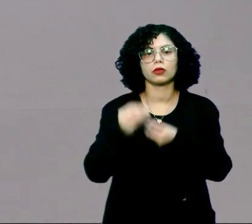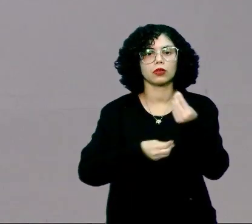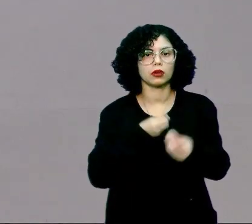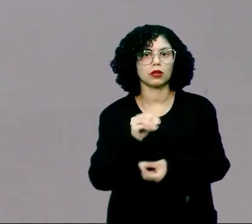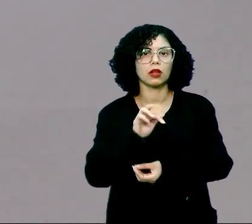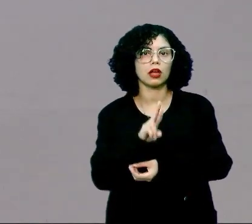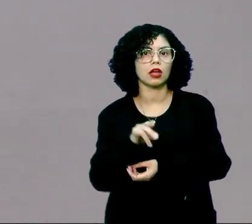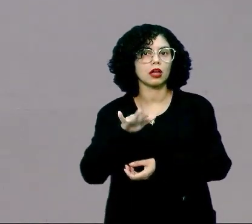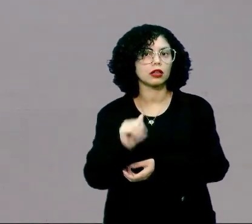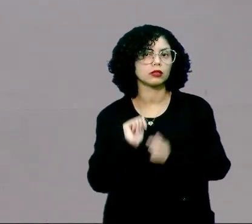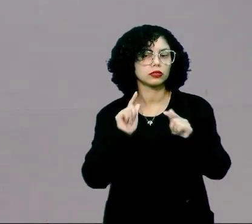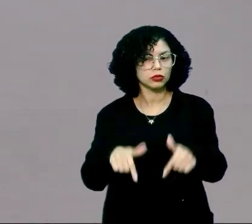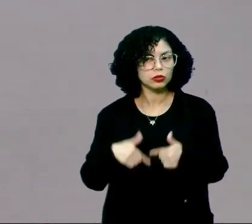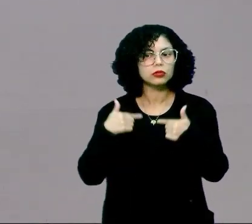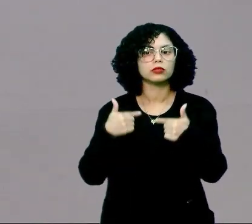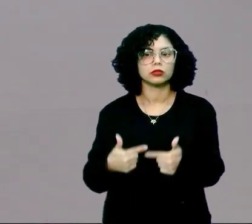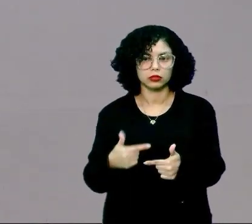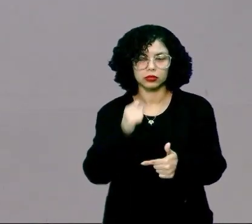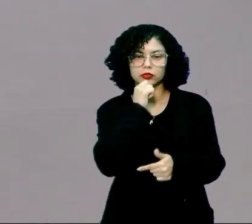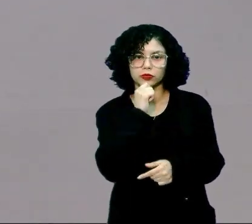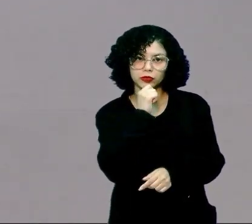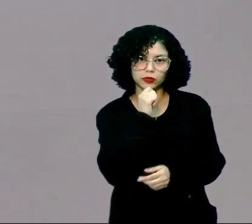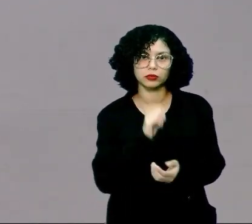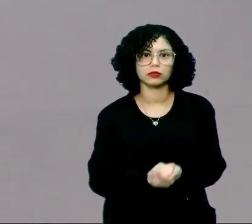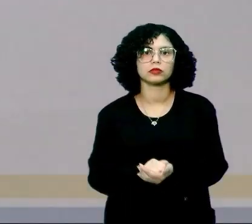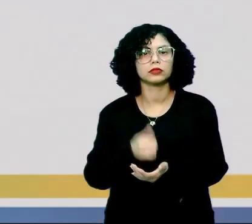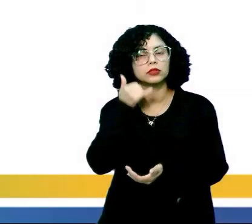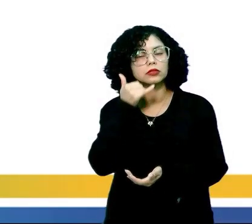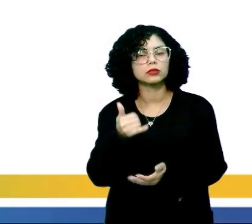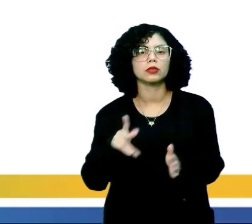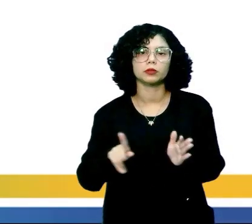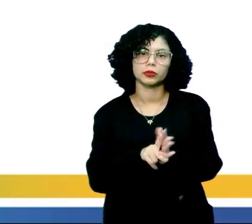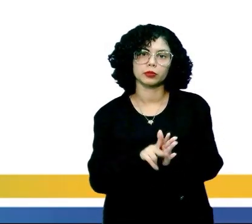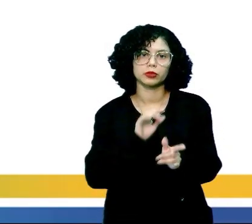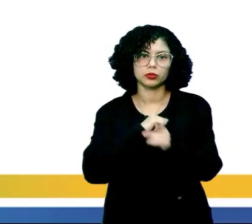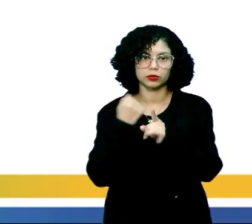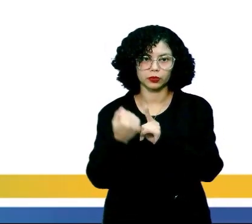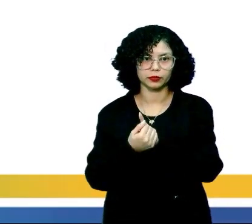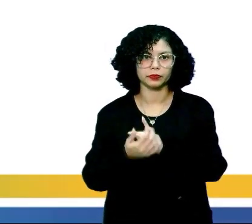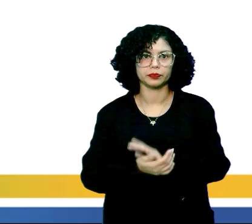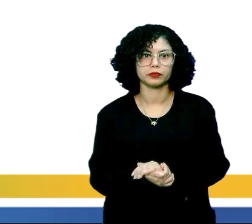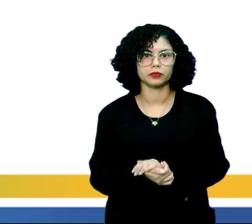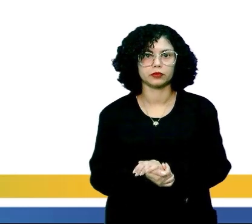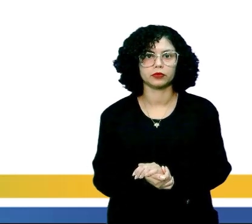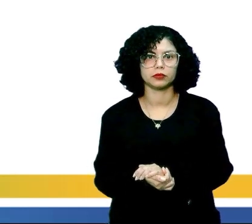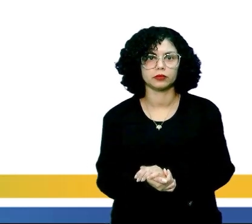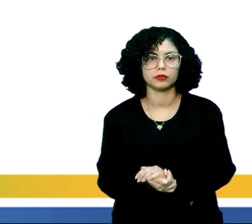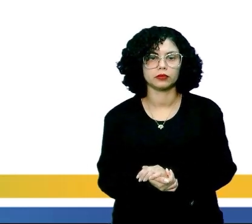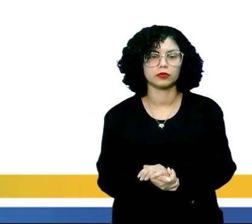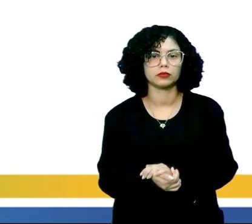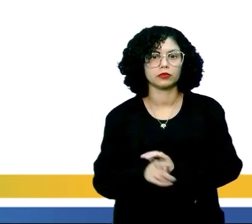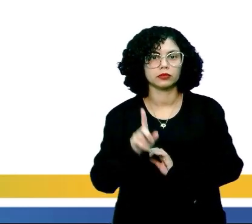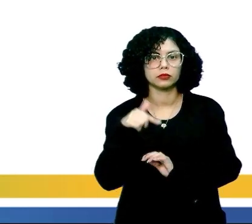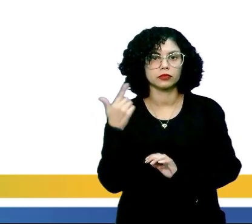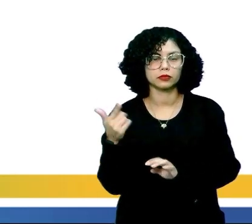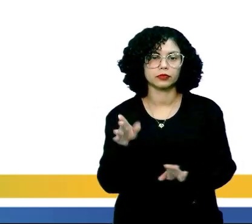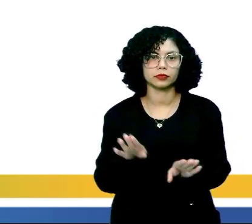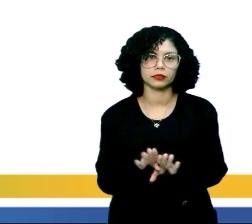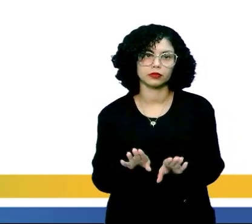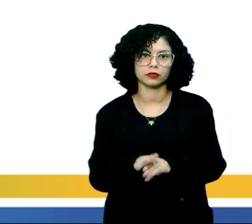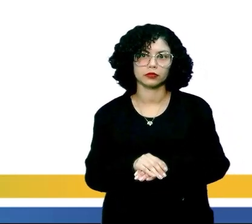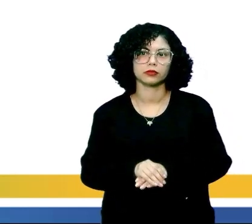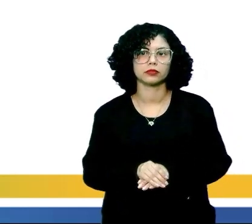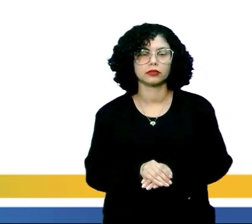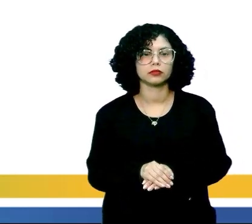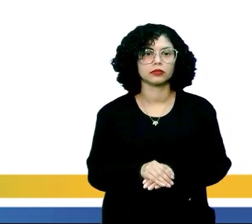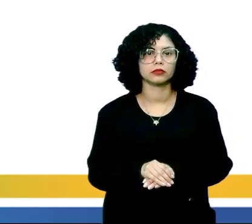de combate, como uma forma de denúncia social. Então, aí, outra função da literatura é